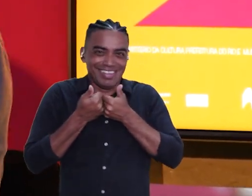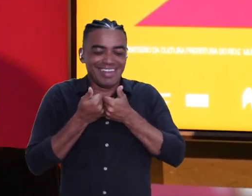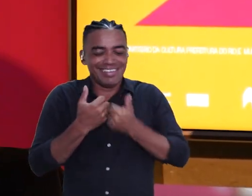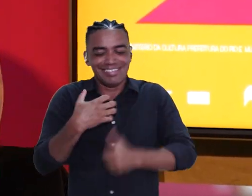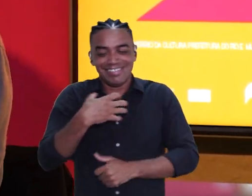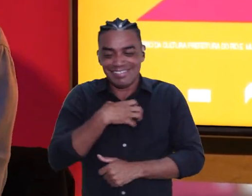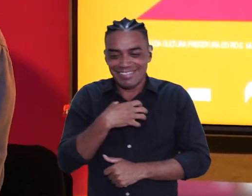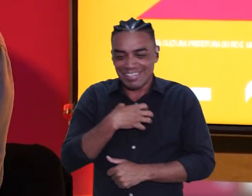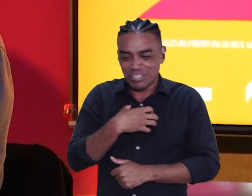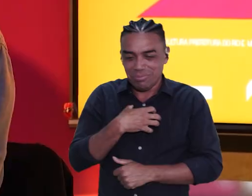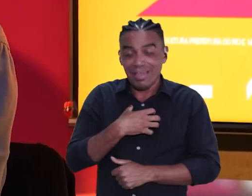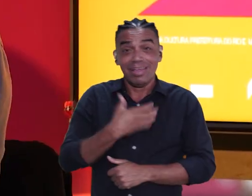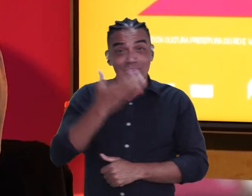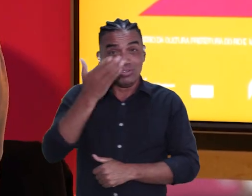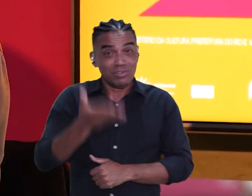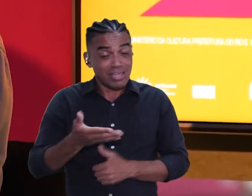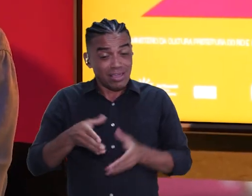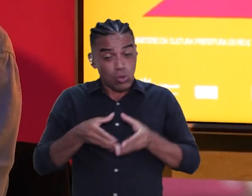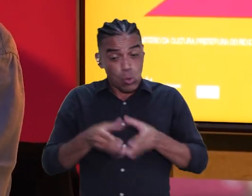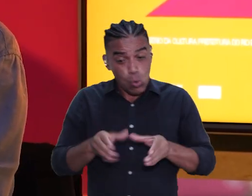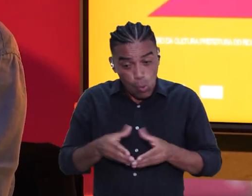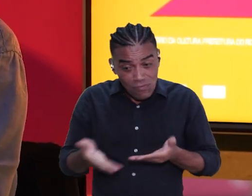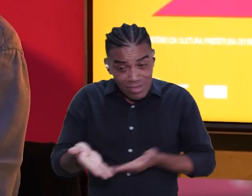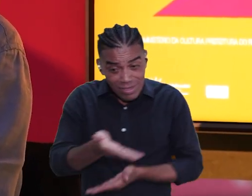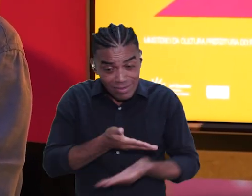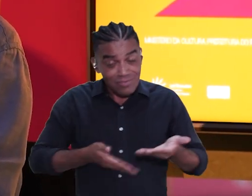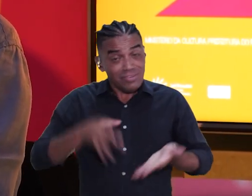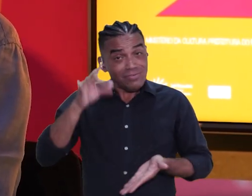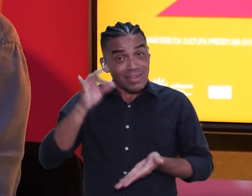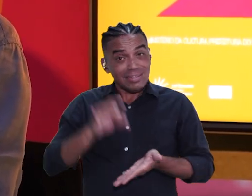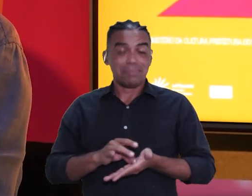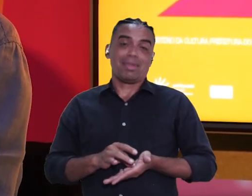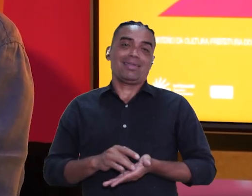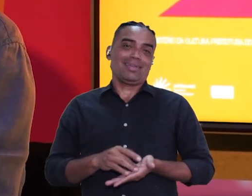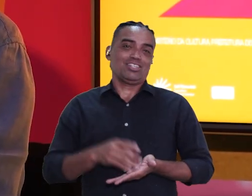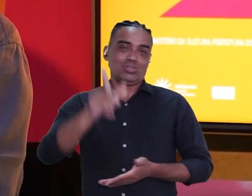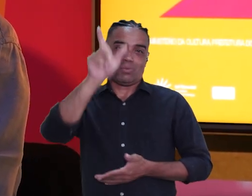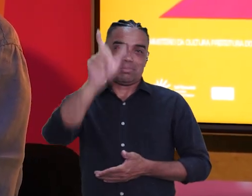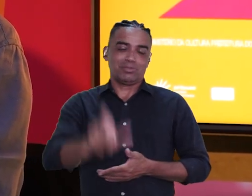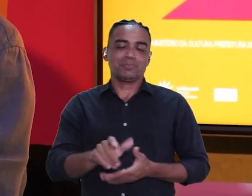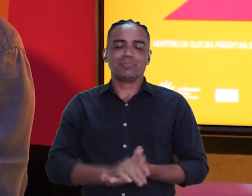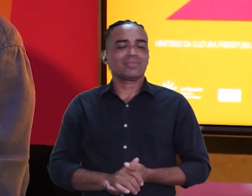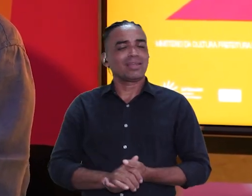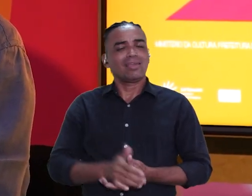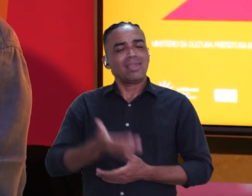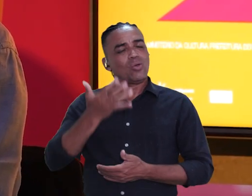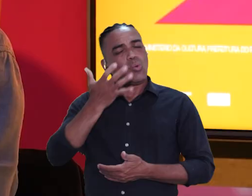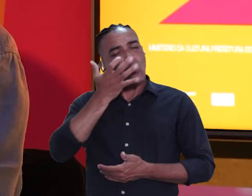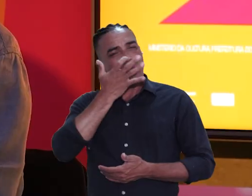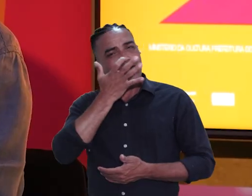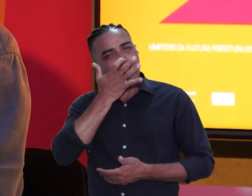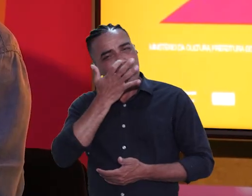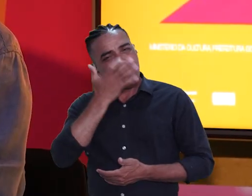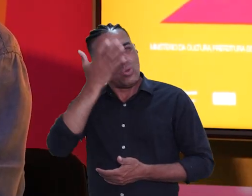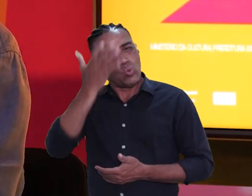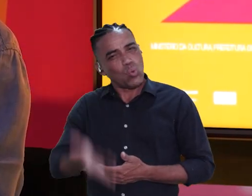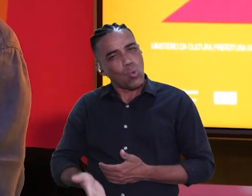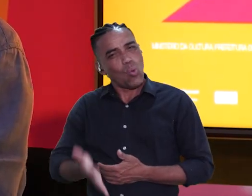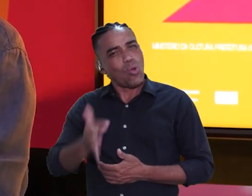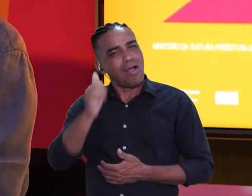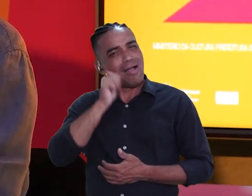este sentimento de que você convive com a pessoa de fato. E eu admiro muito a